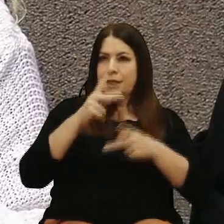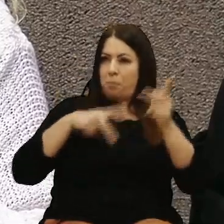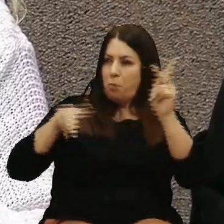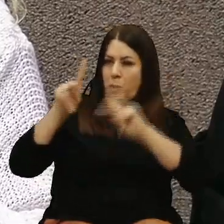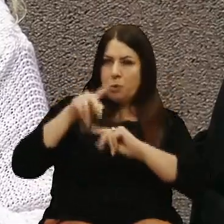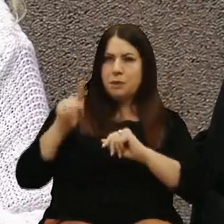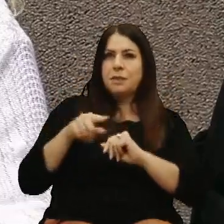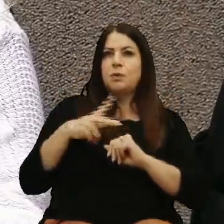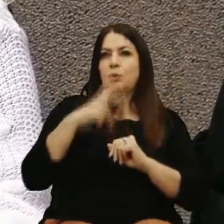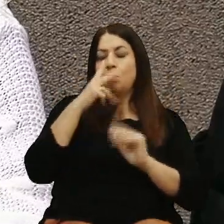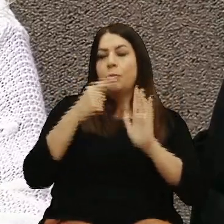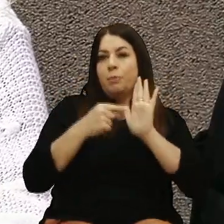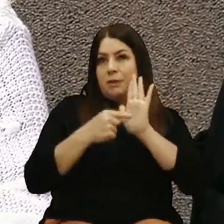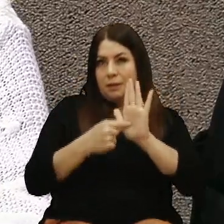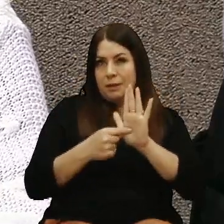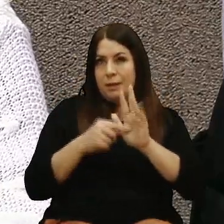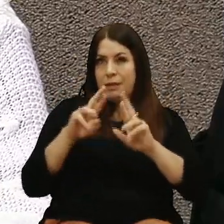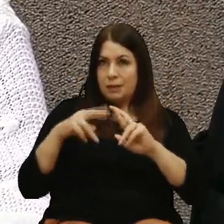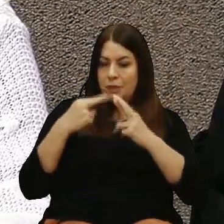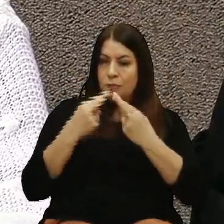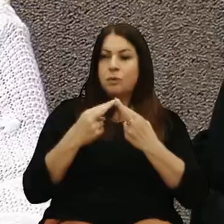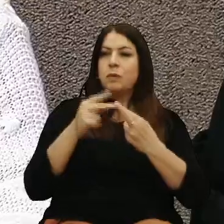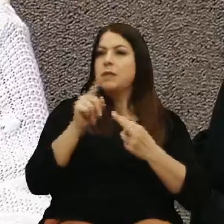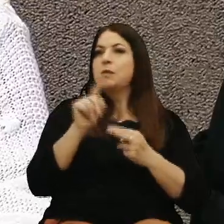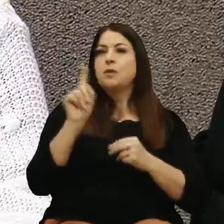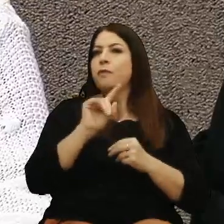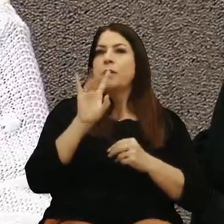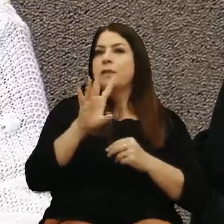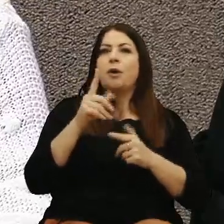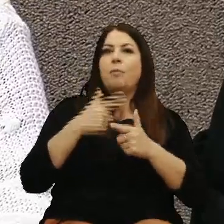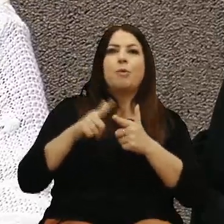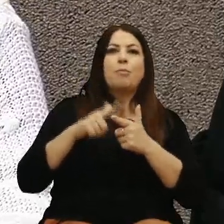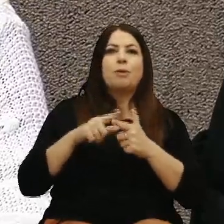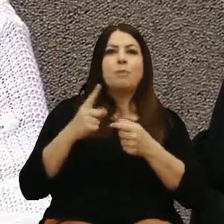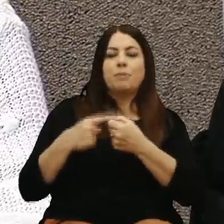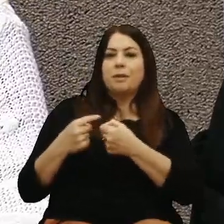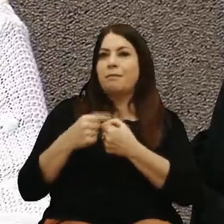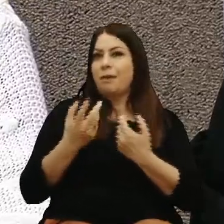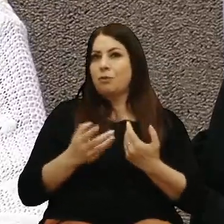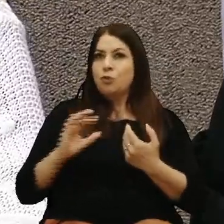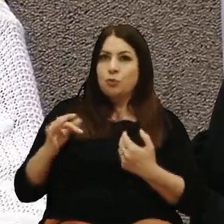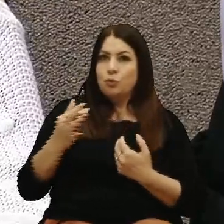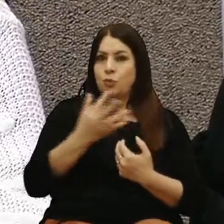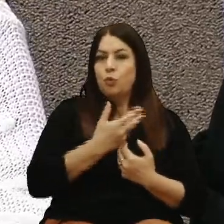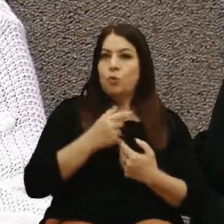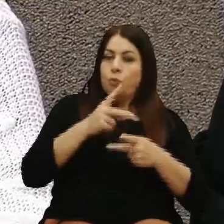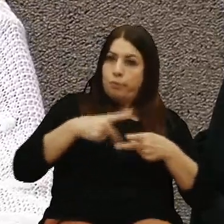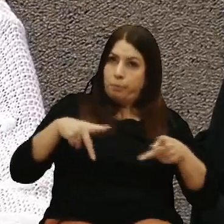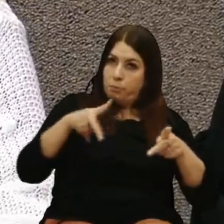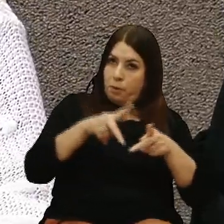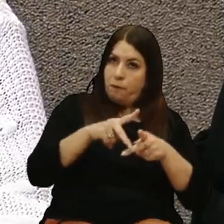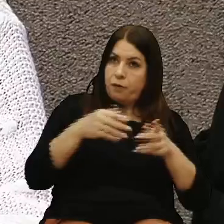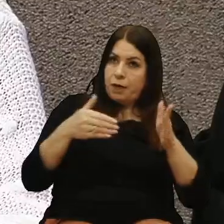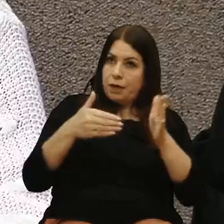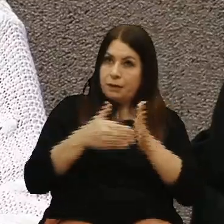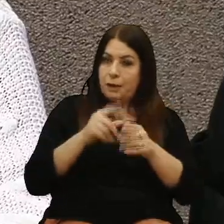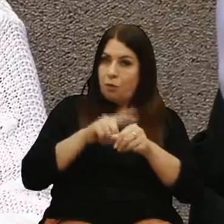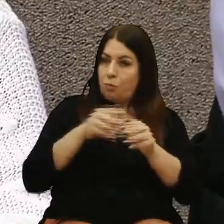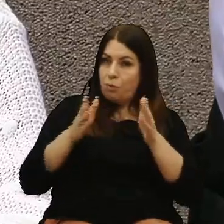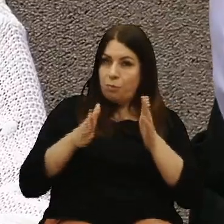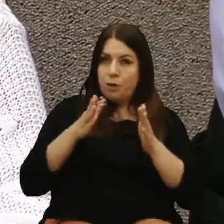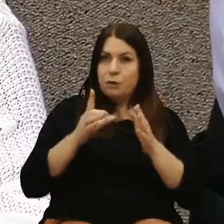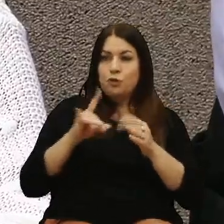poluição, como eu apresentei lá na reunião, e isso não vai ser um problema para a nossa cidade. todo aquele povo lá que até o presente momento lá